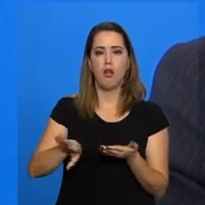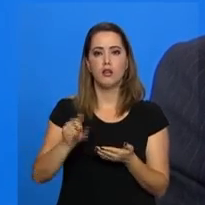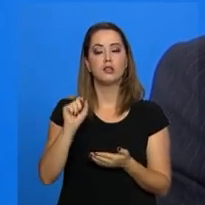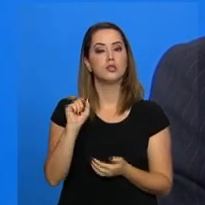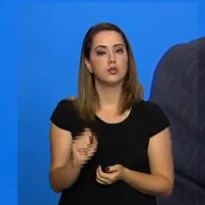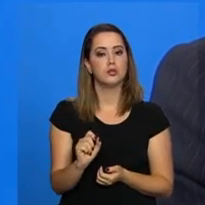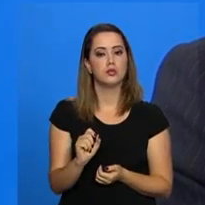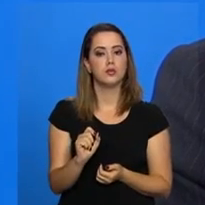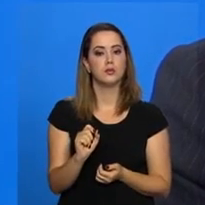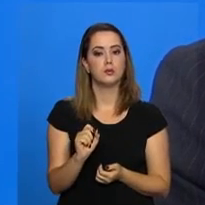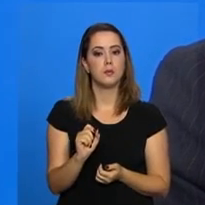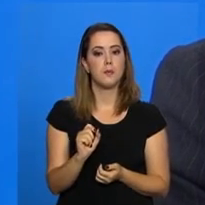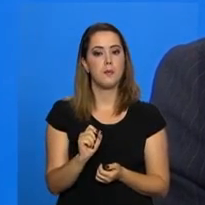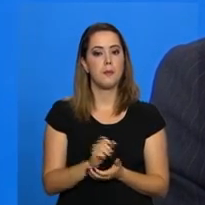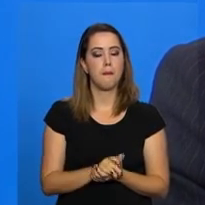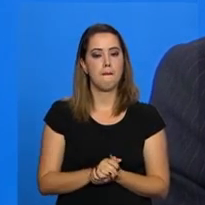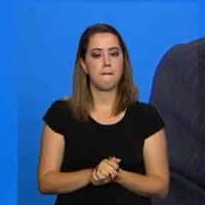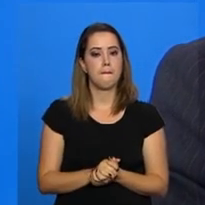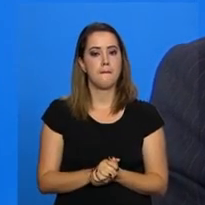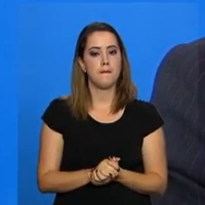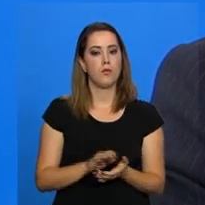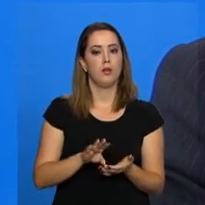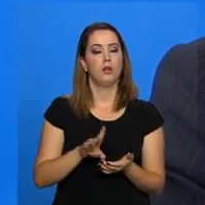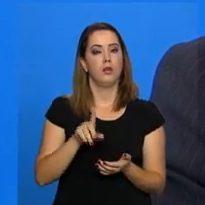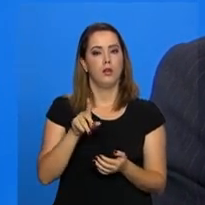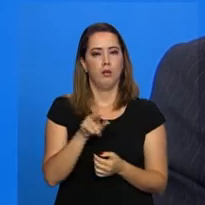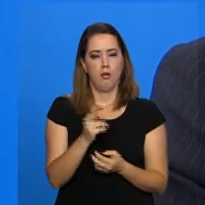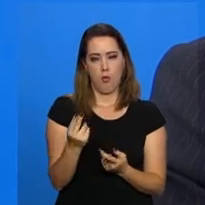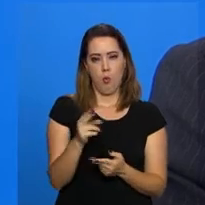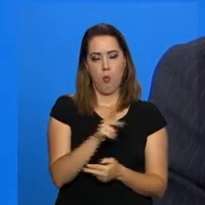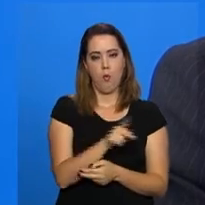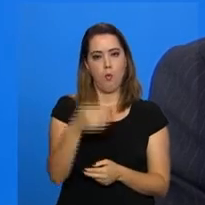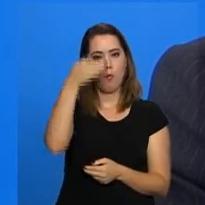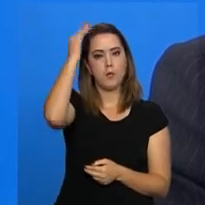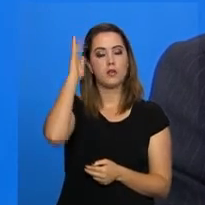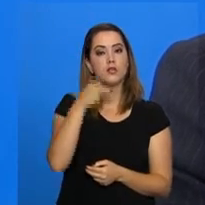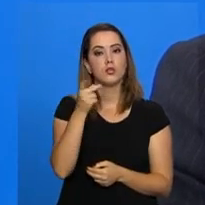Era tirar, para usar a expressão do presidente Temer, a CGU